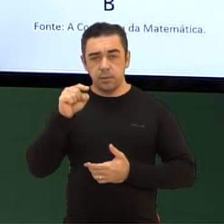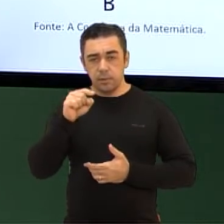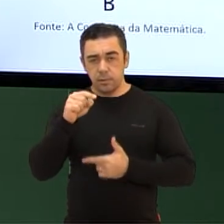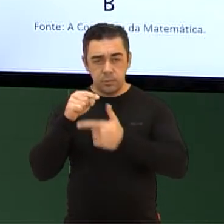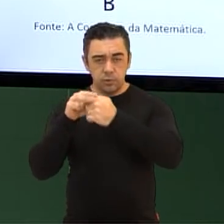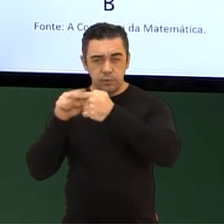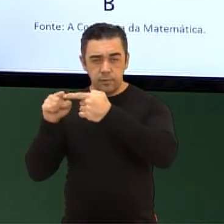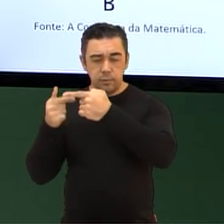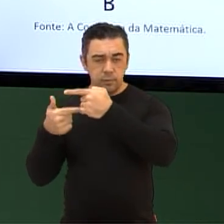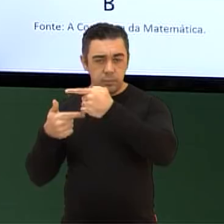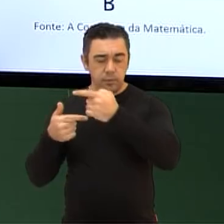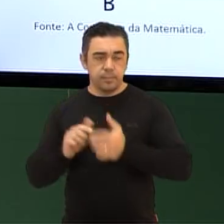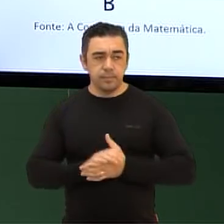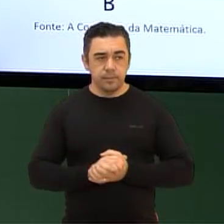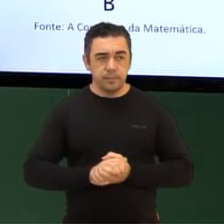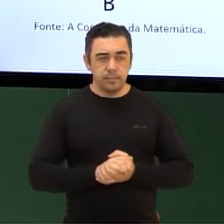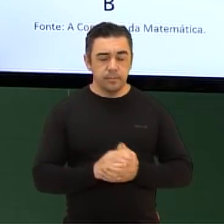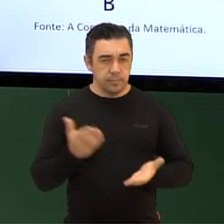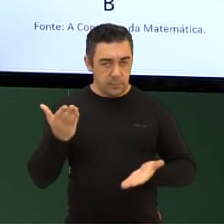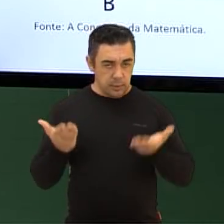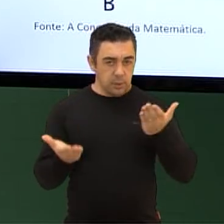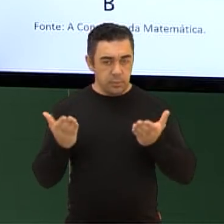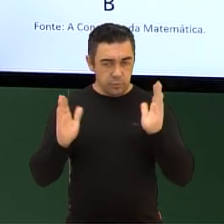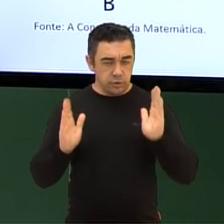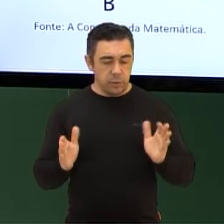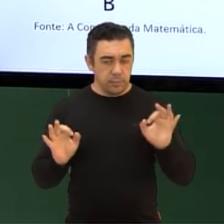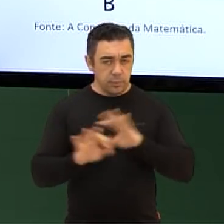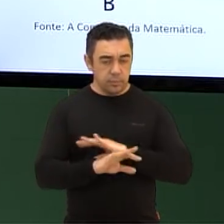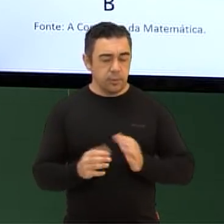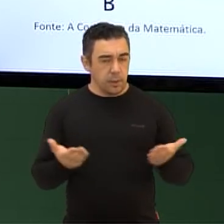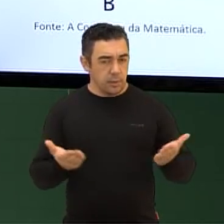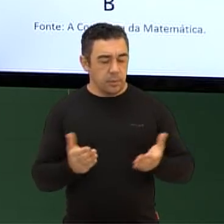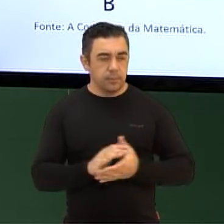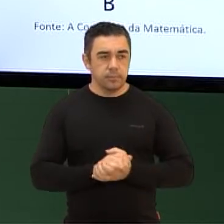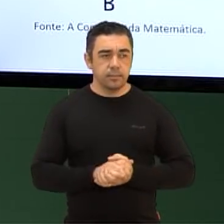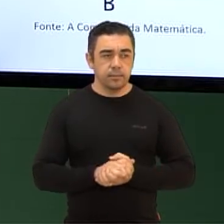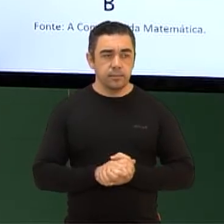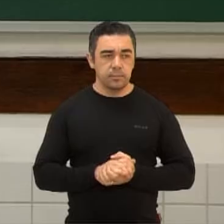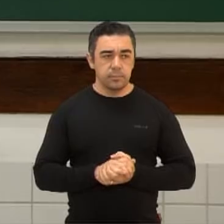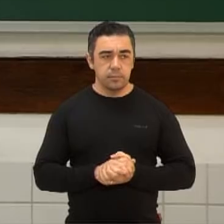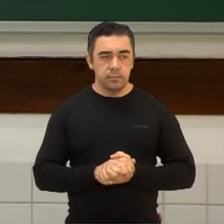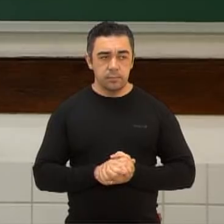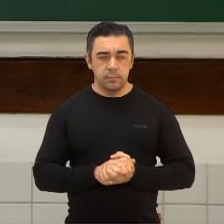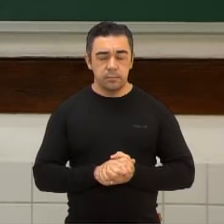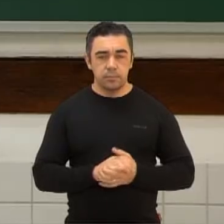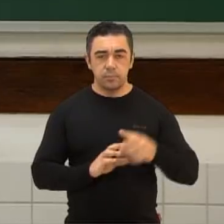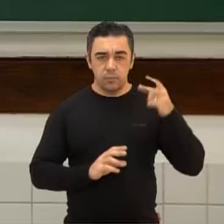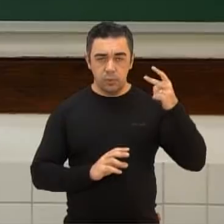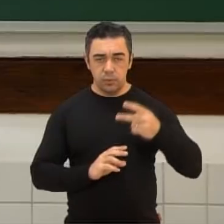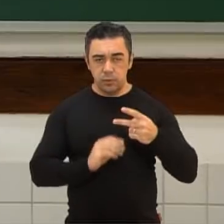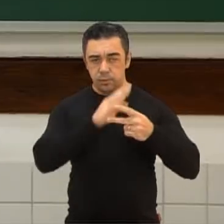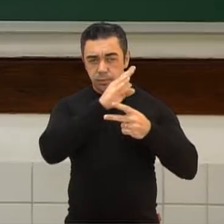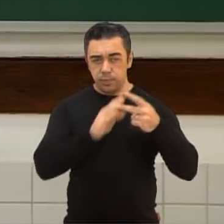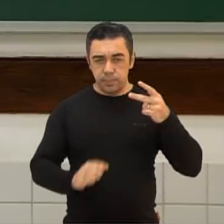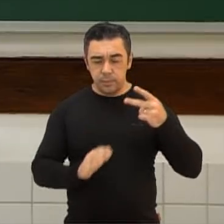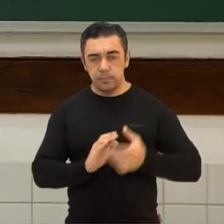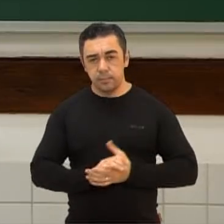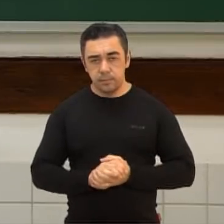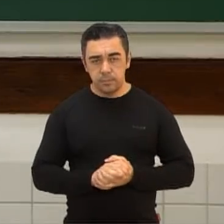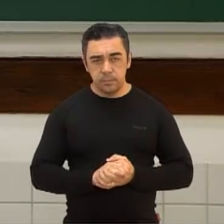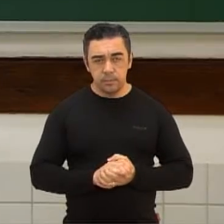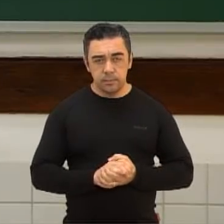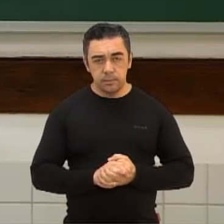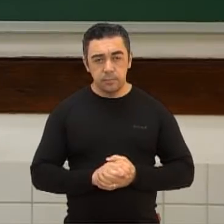por 2. Então, deixamos em equilíbrio os dois lados. E agora, posso cortar aqui.